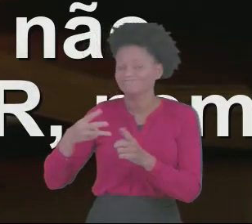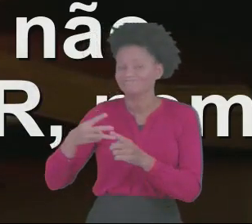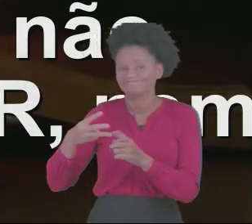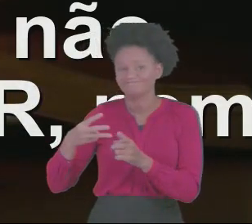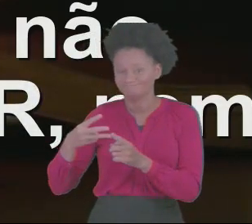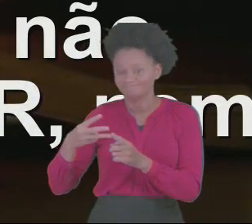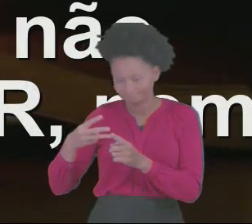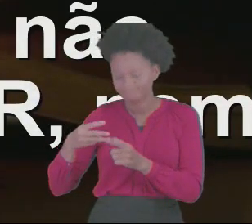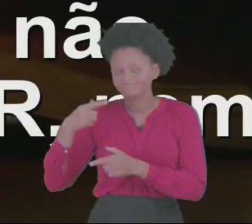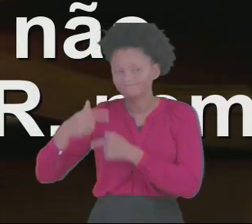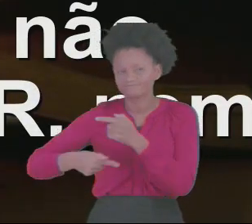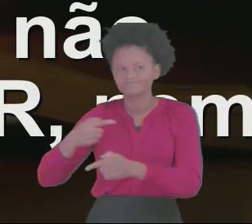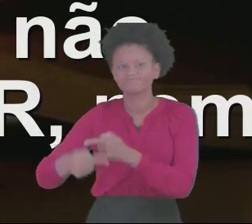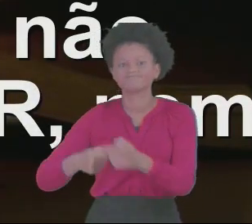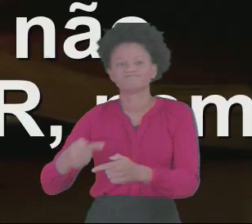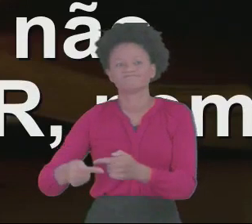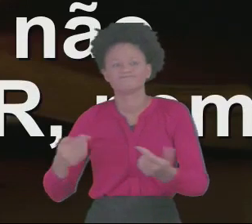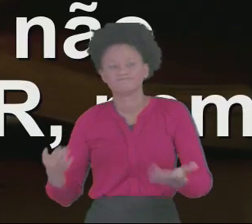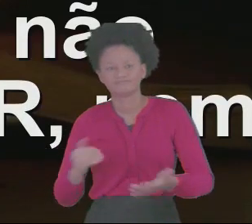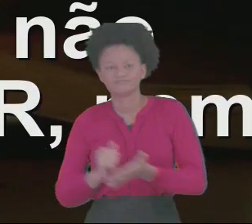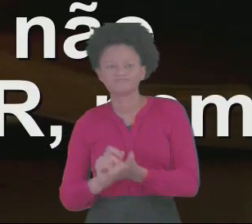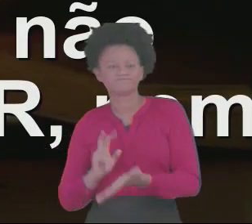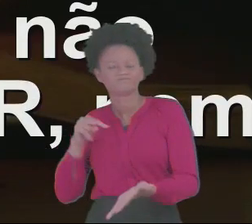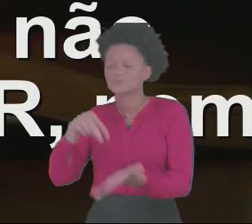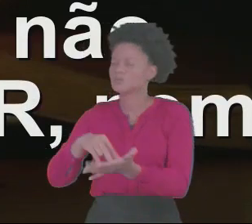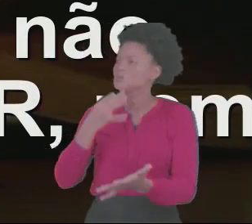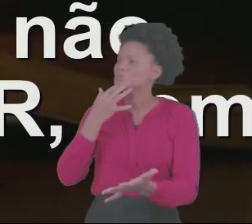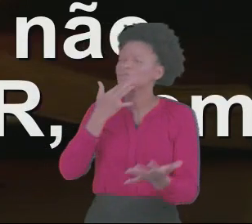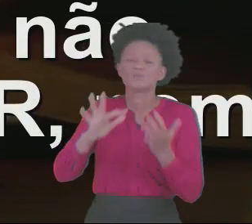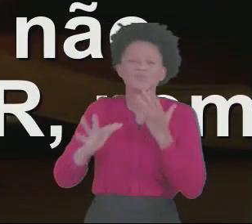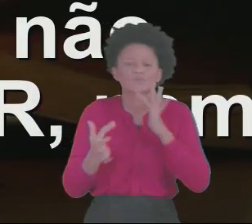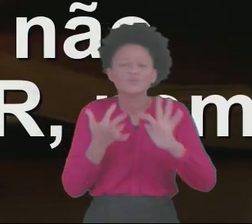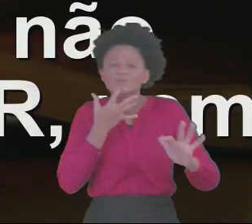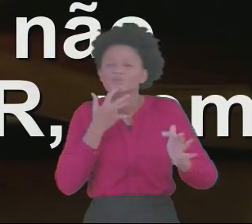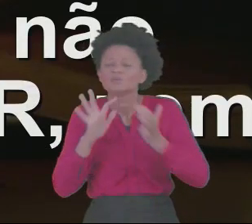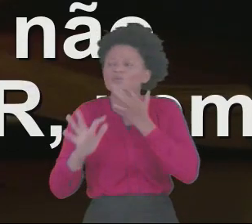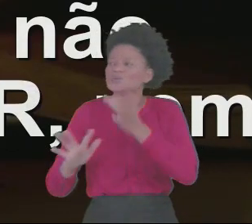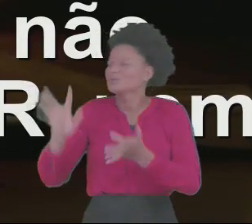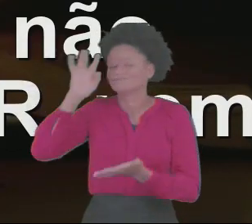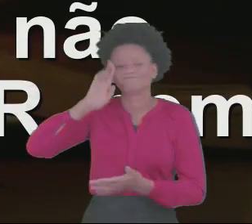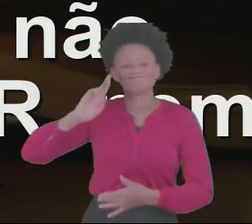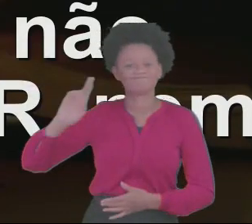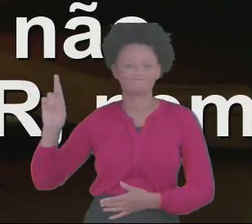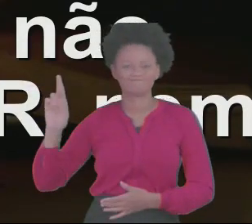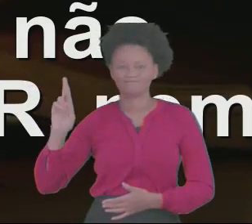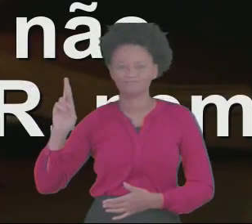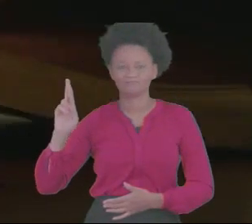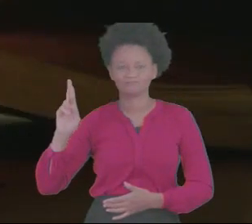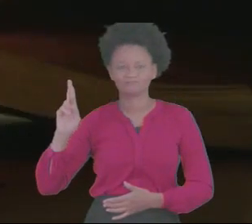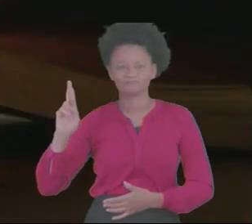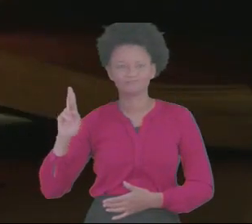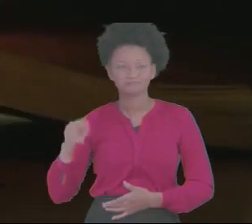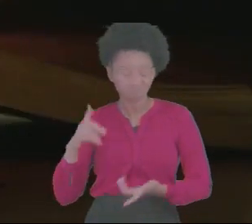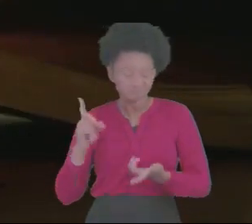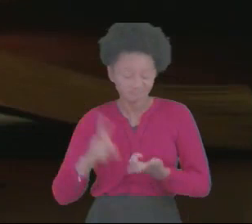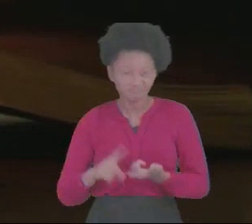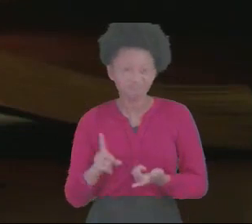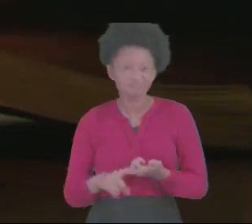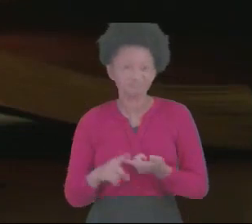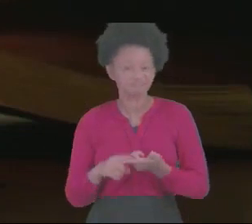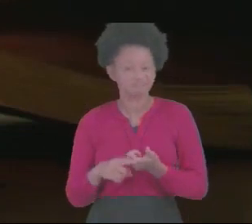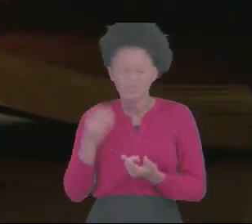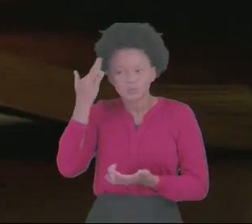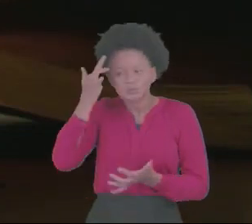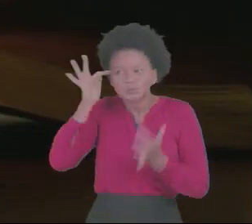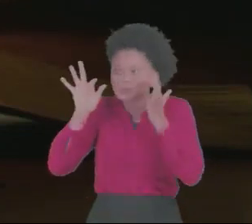após ela se levantou que não conhecia ao senhor nem tão pouco a